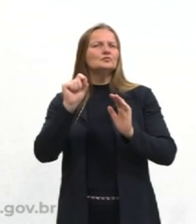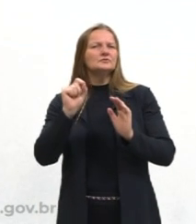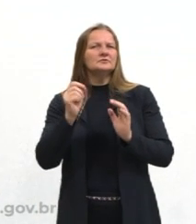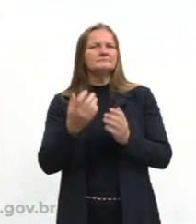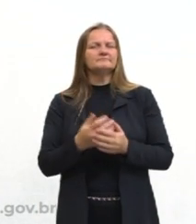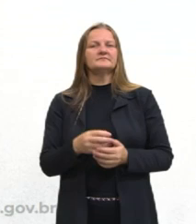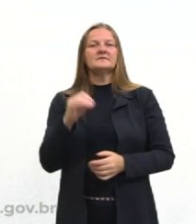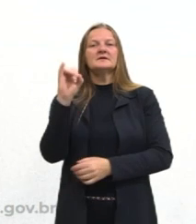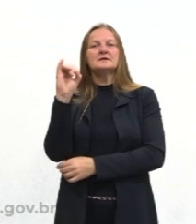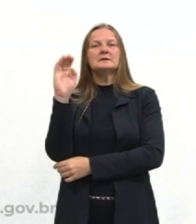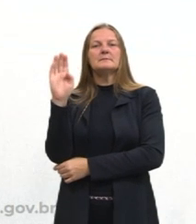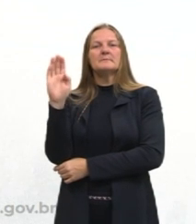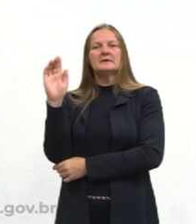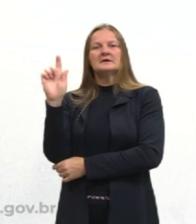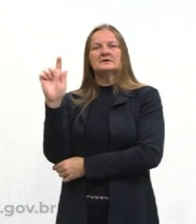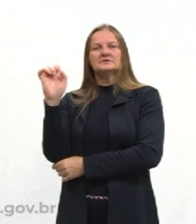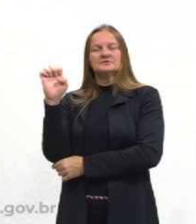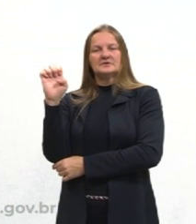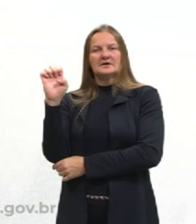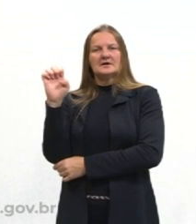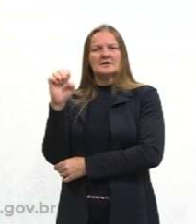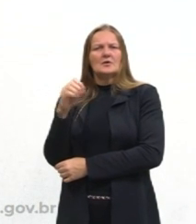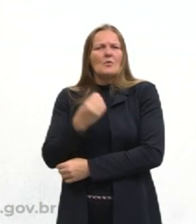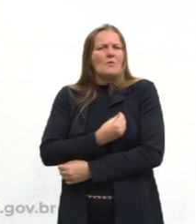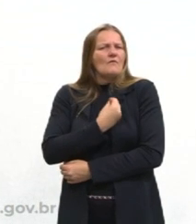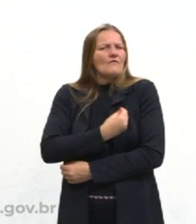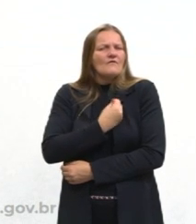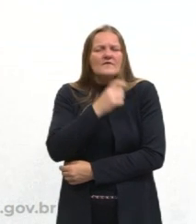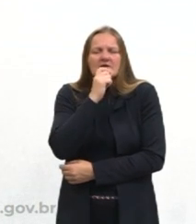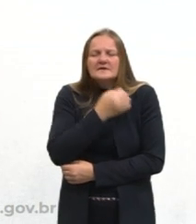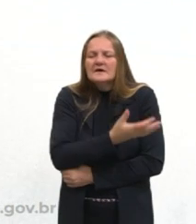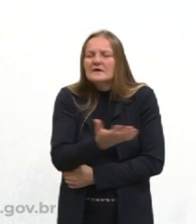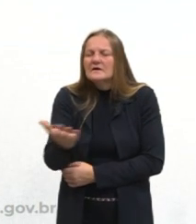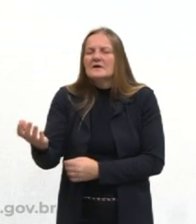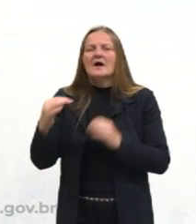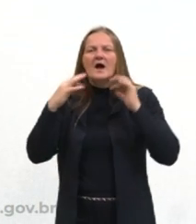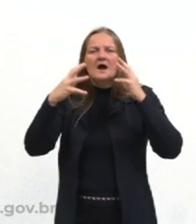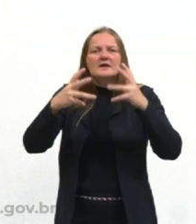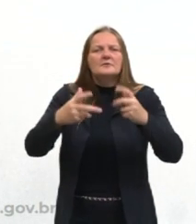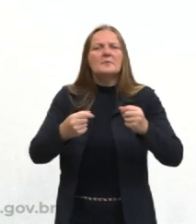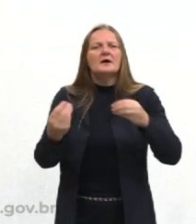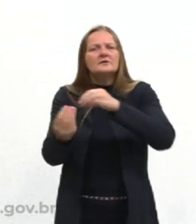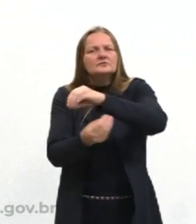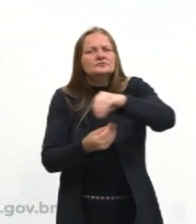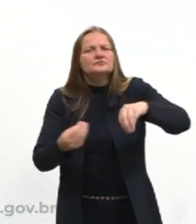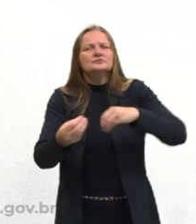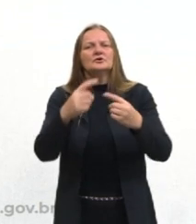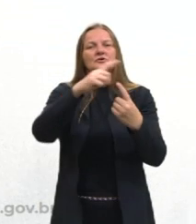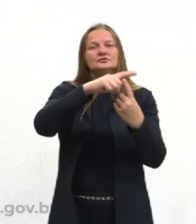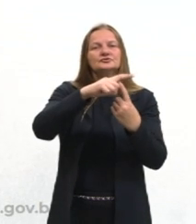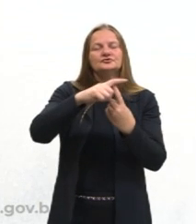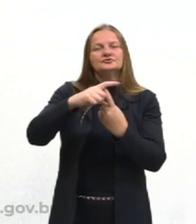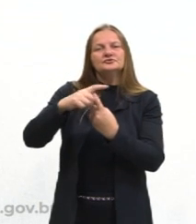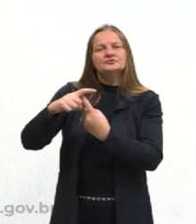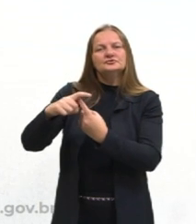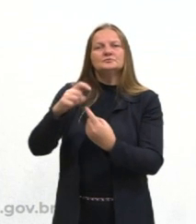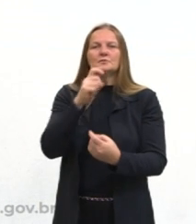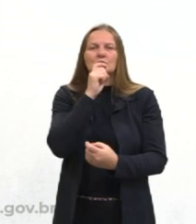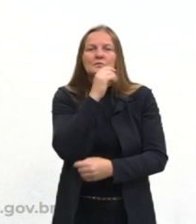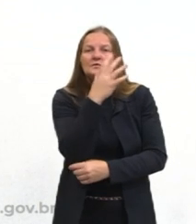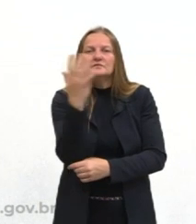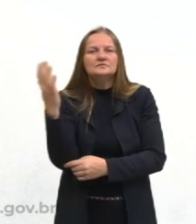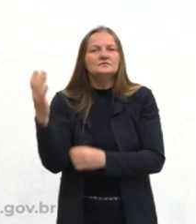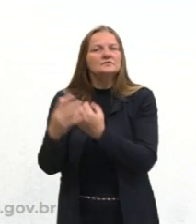segundo o IBGE então é um conjunto de vida vegetal animal constituído pelo grupamento de tipos de vegetação continua